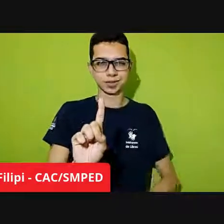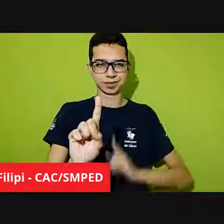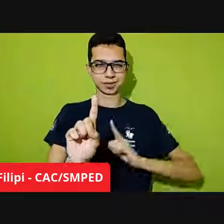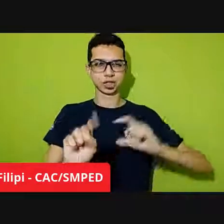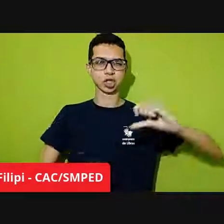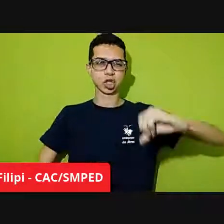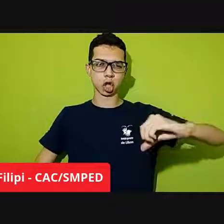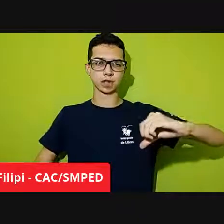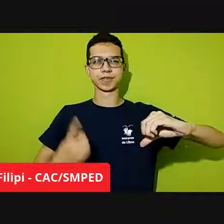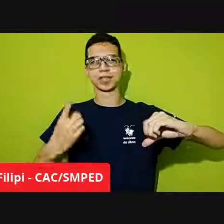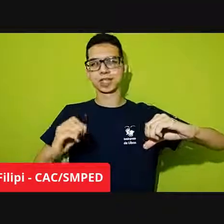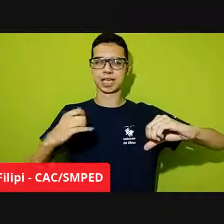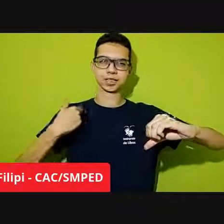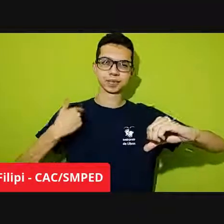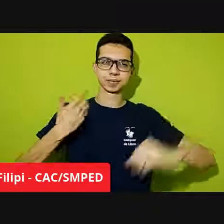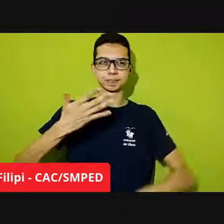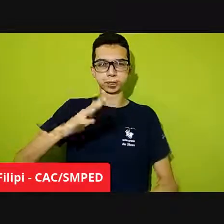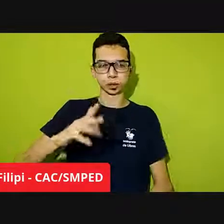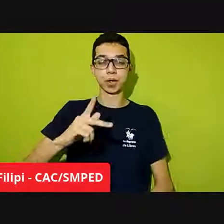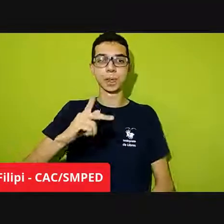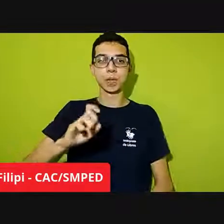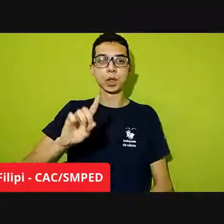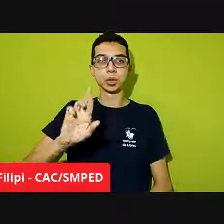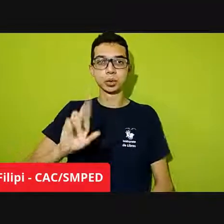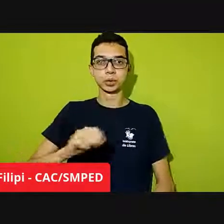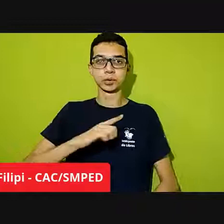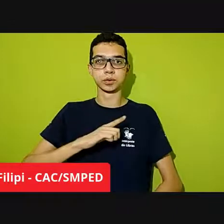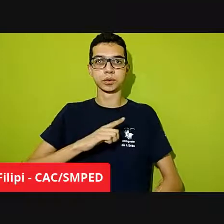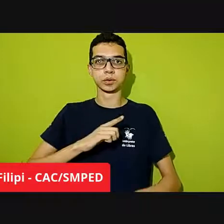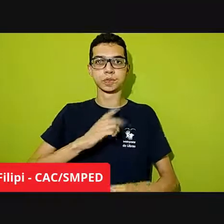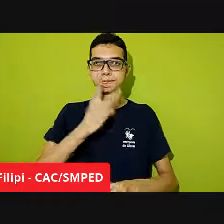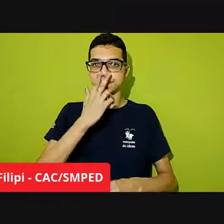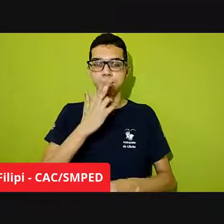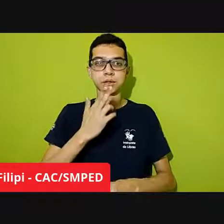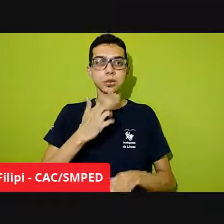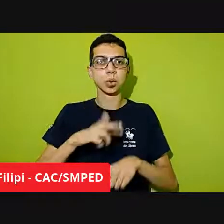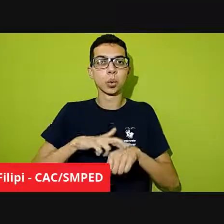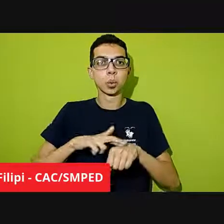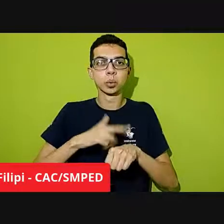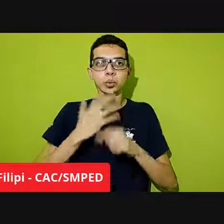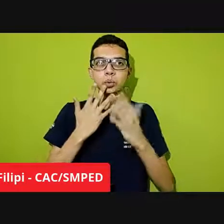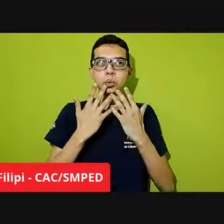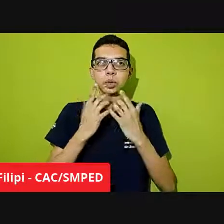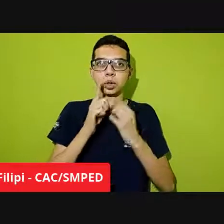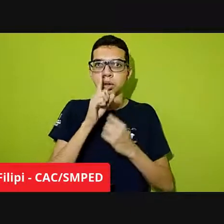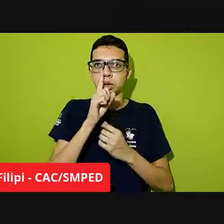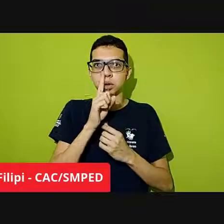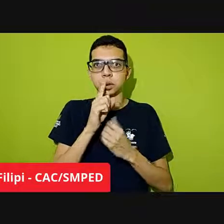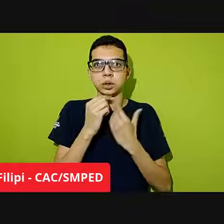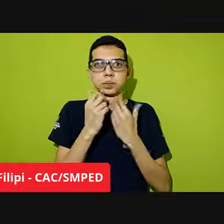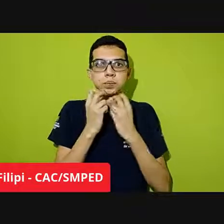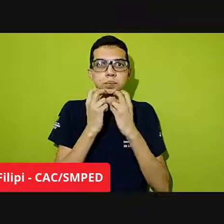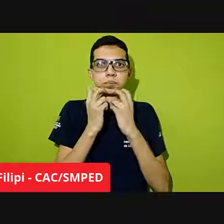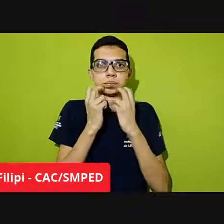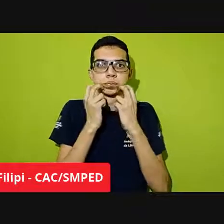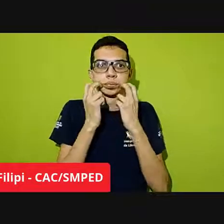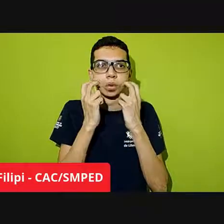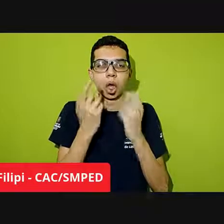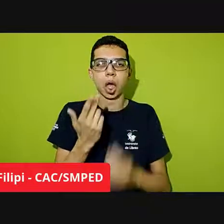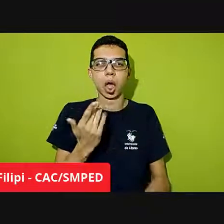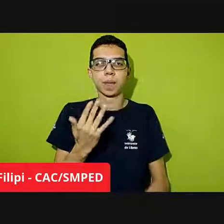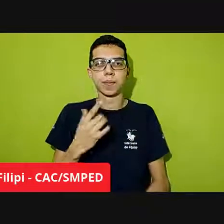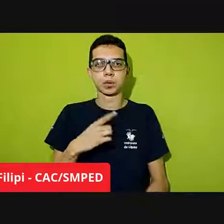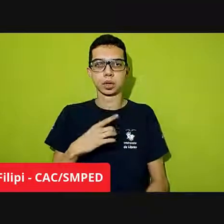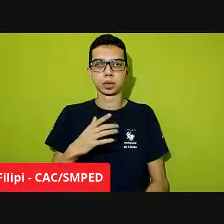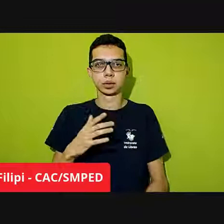menos. Aí o Pedro veio para frente, o Pedro tava roxo, amarelo, azul, mudando de cor. Ele chegou perto de mim, ele estendeu a mãozinha direita